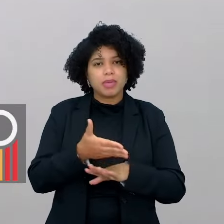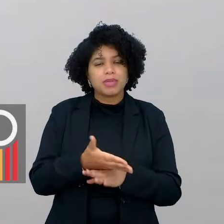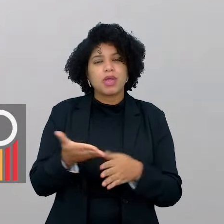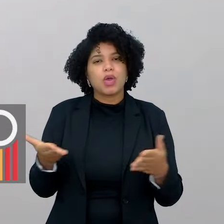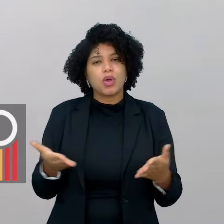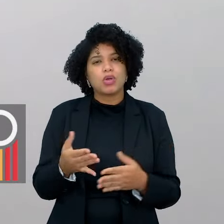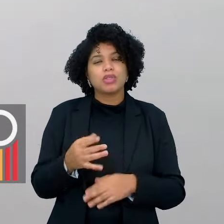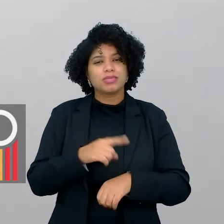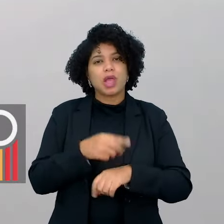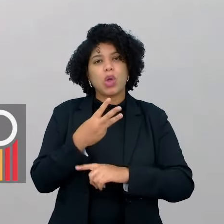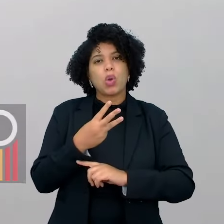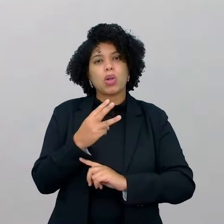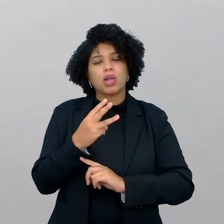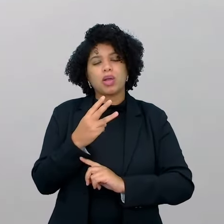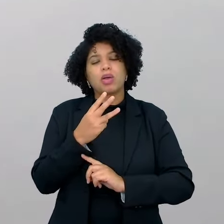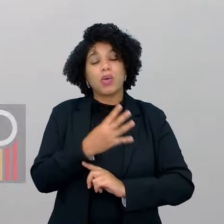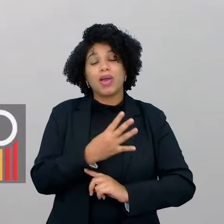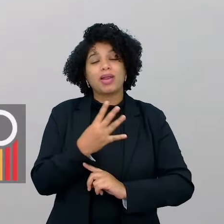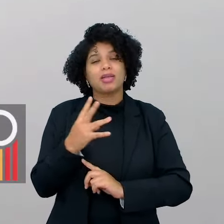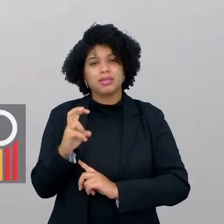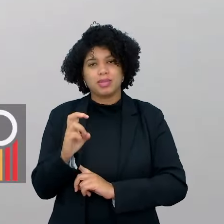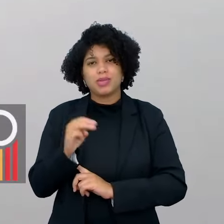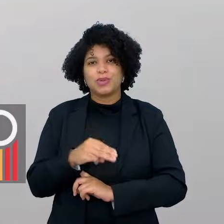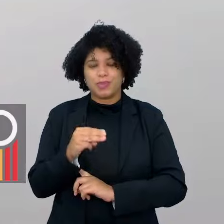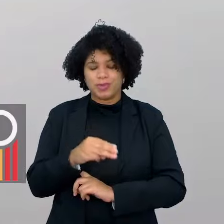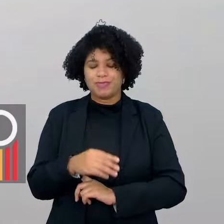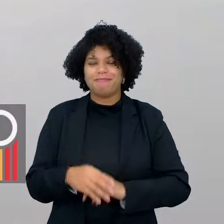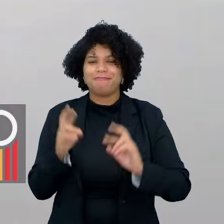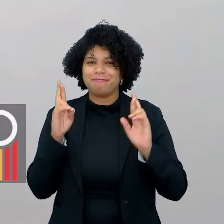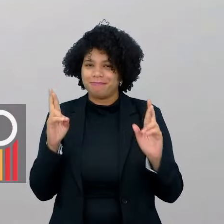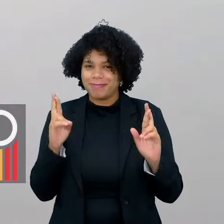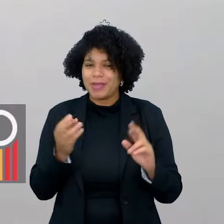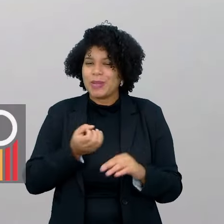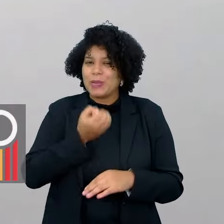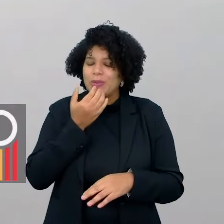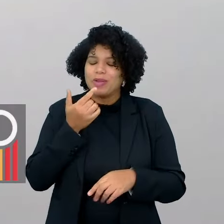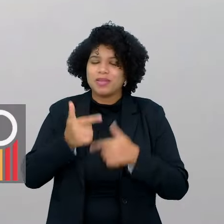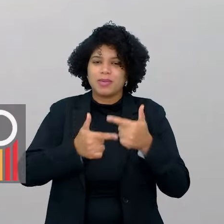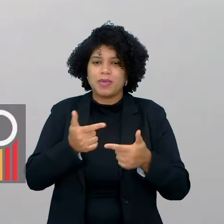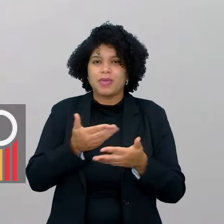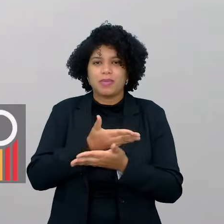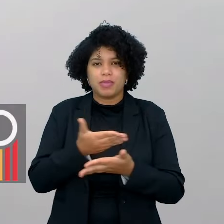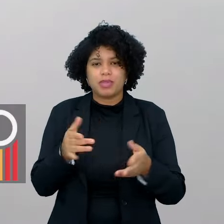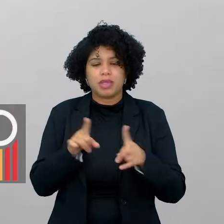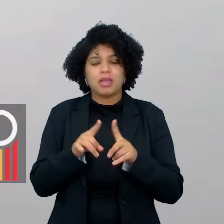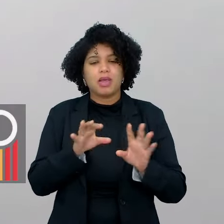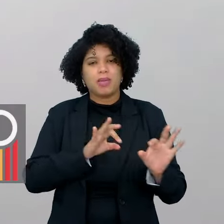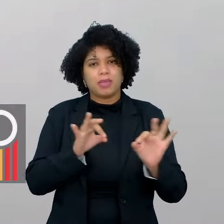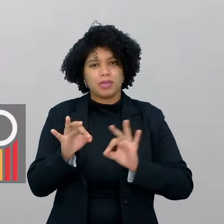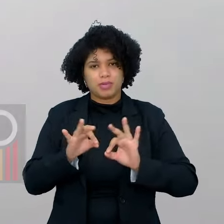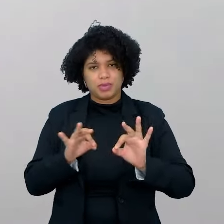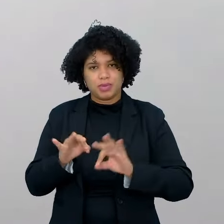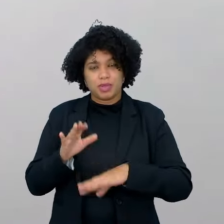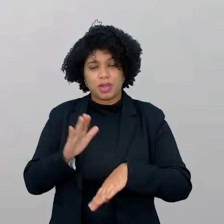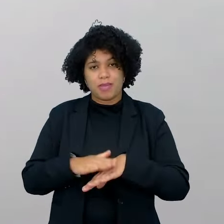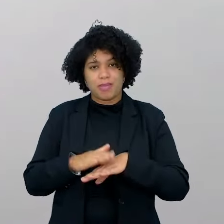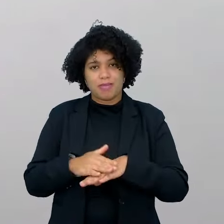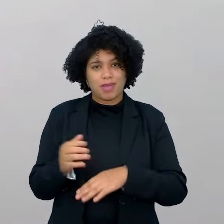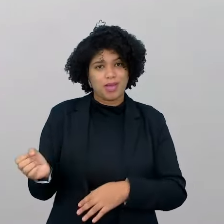nesses 45 minutos. Desejo um ótimo trabalho no planejamento das novas